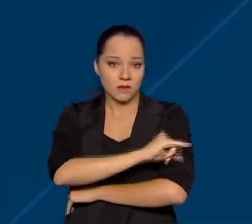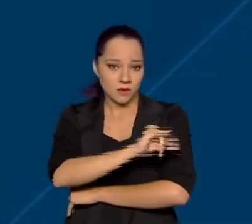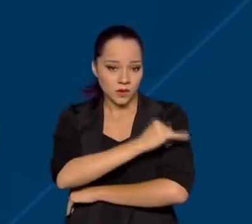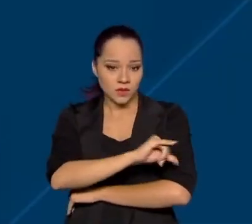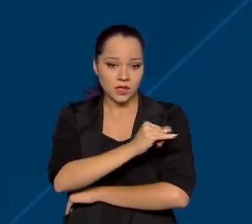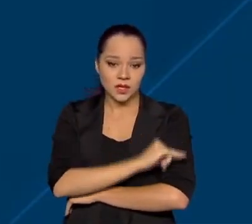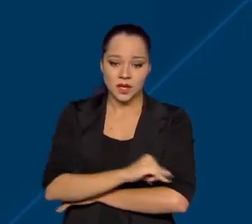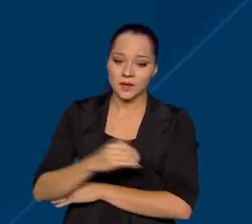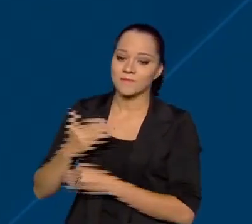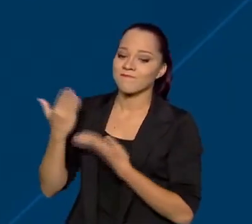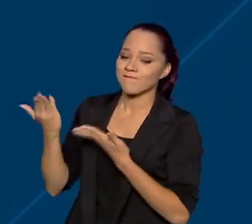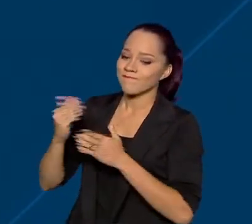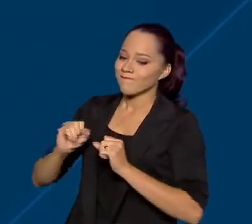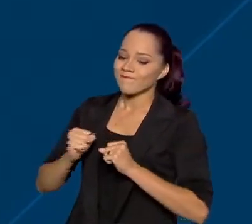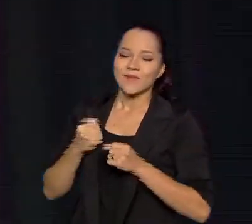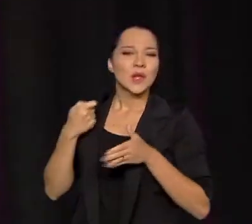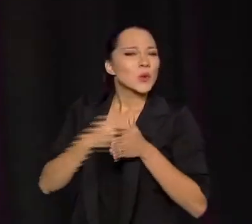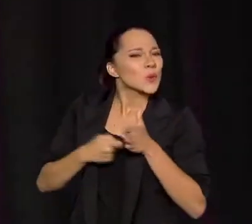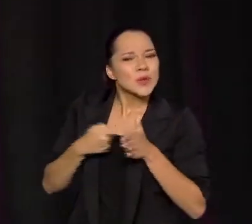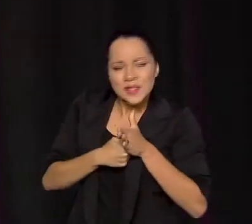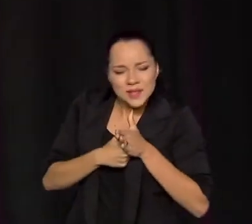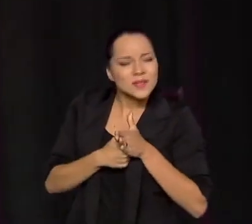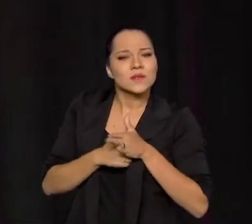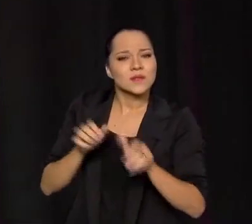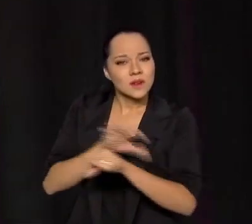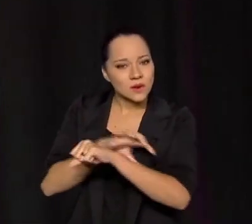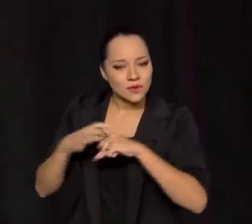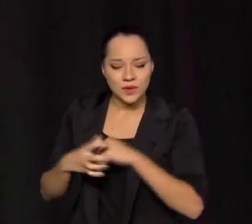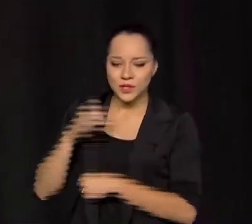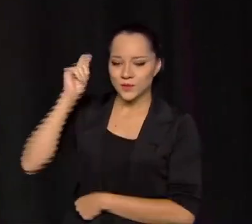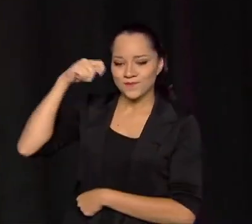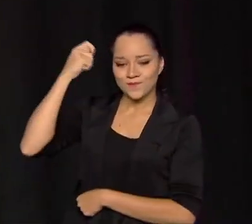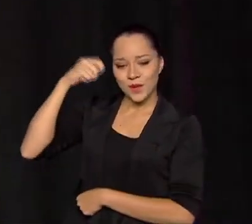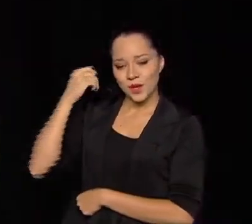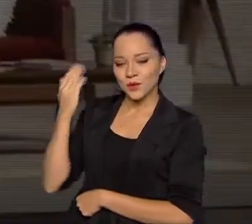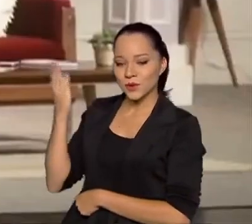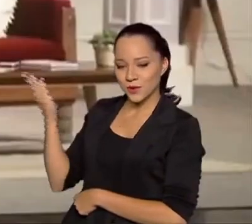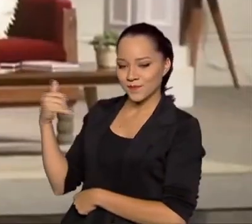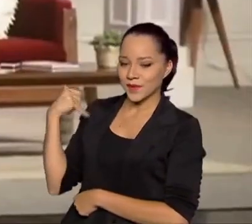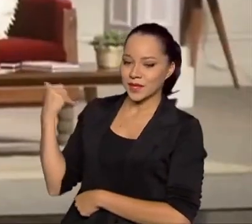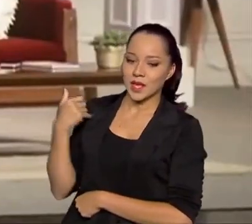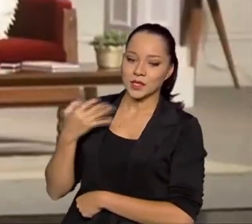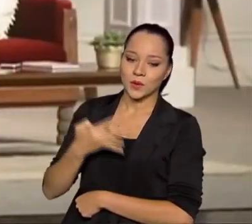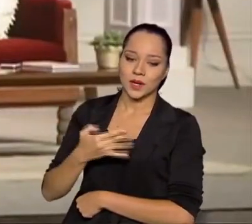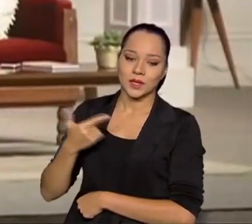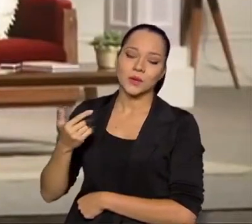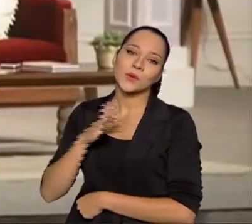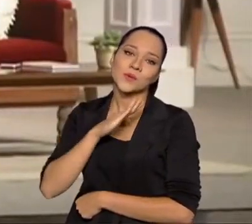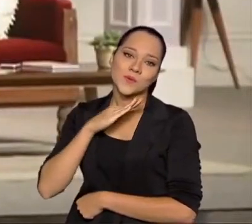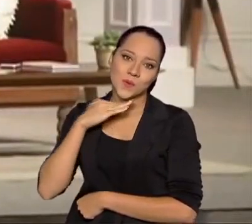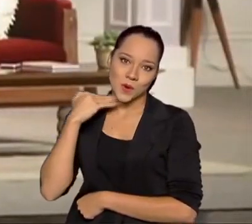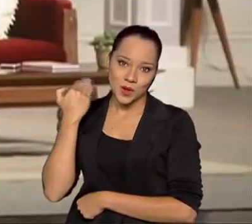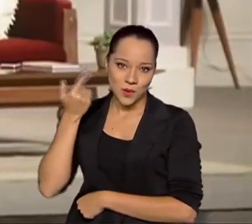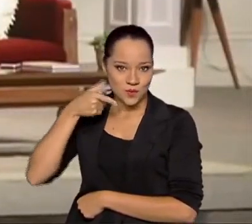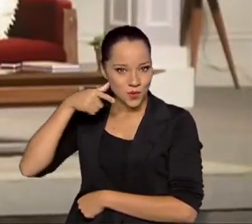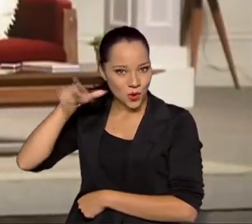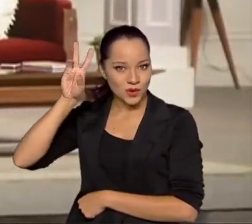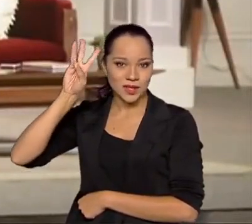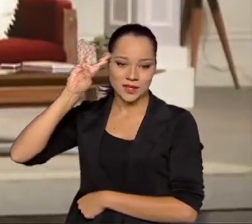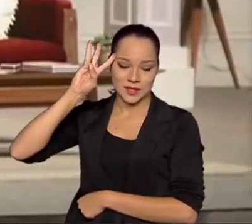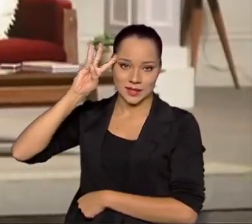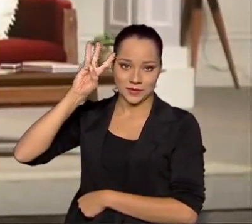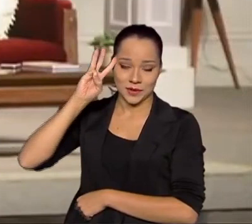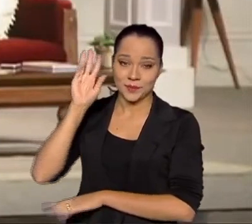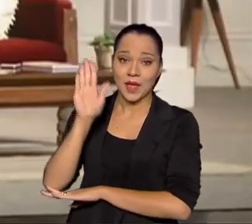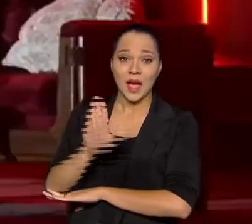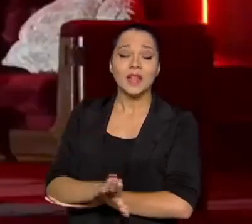Rio, lutando contra a Covid-19, o ator Paulo Gustavo, de 42 anos, morreu na noite de terça-feira. Durante